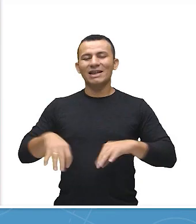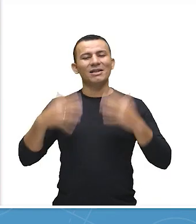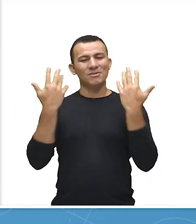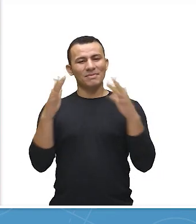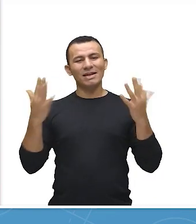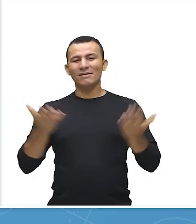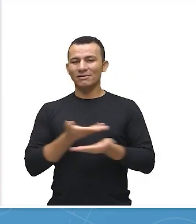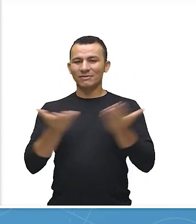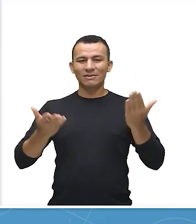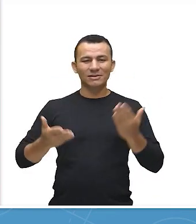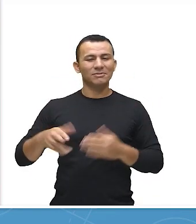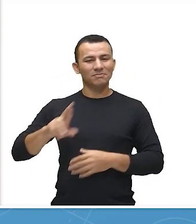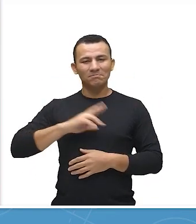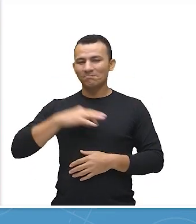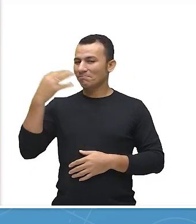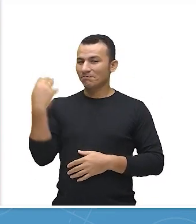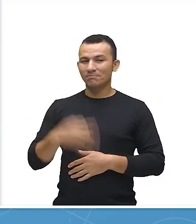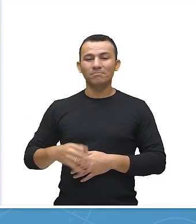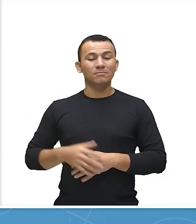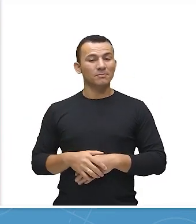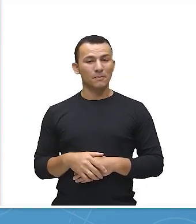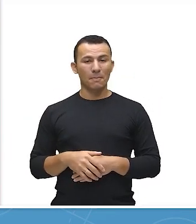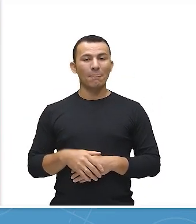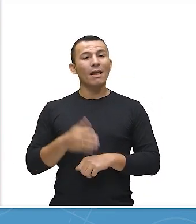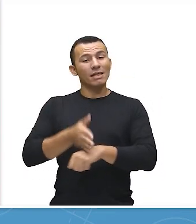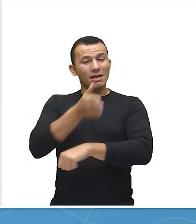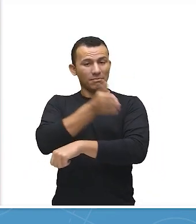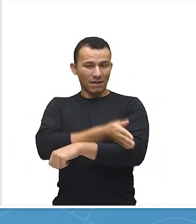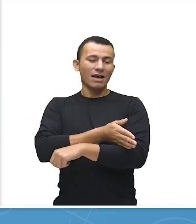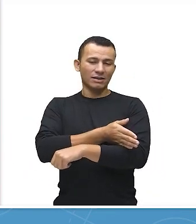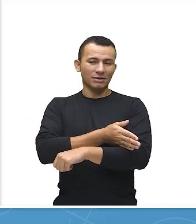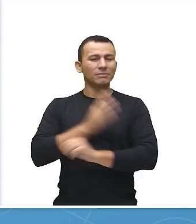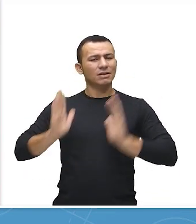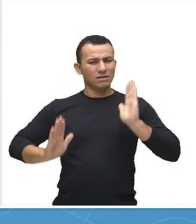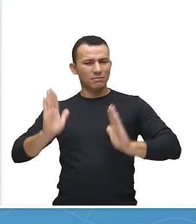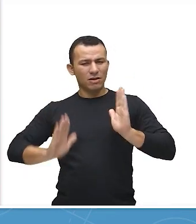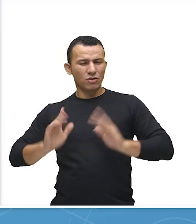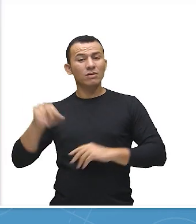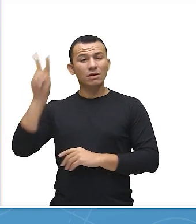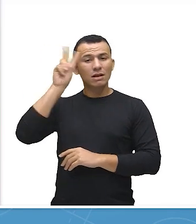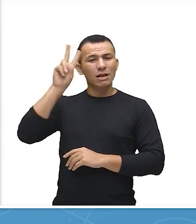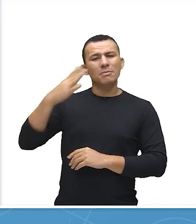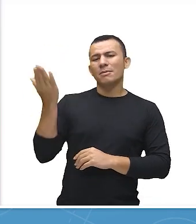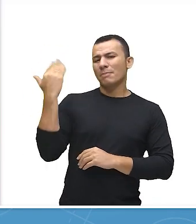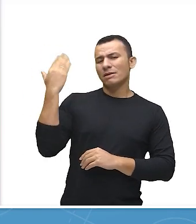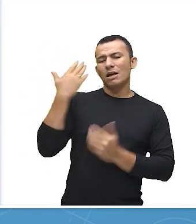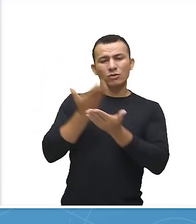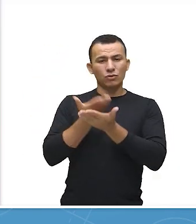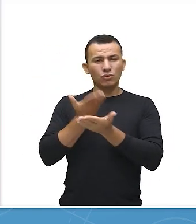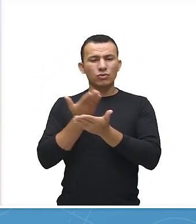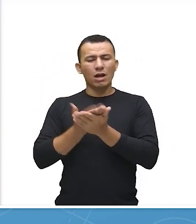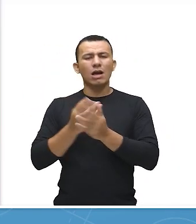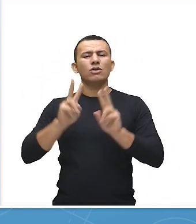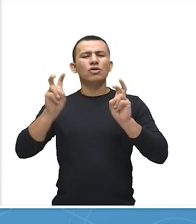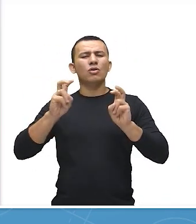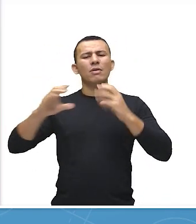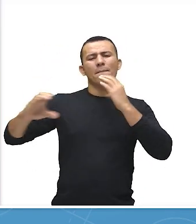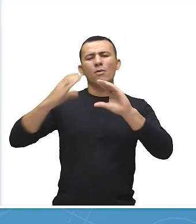Então, vocês ficaram aí mais ou menos entre duas alternativas, né? A alternativa B e a alternativa B. Então, vamos lá olhar a